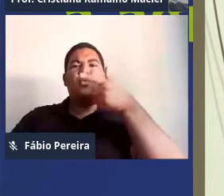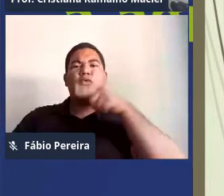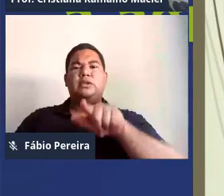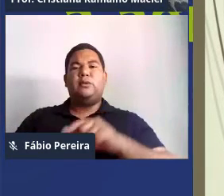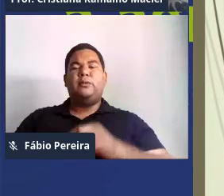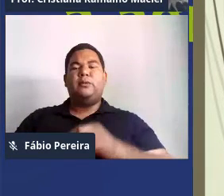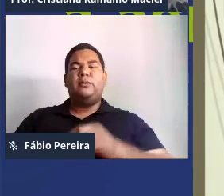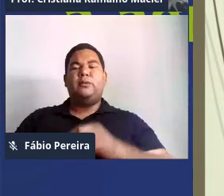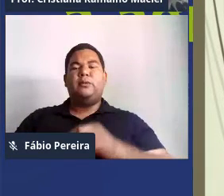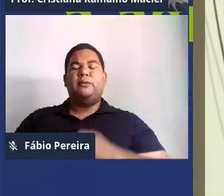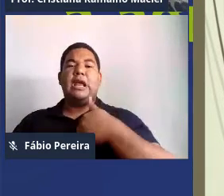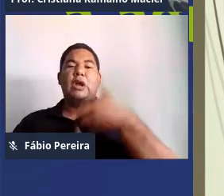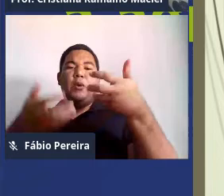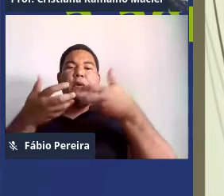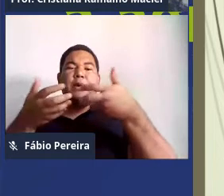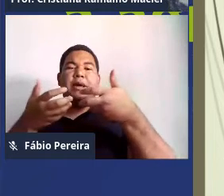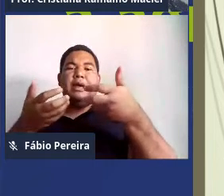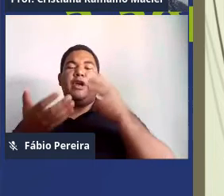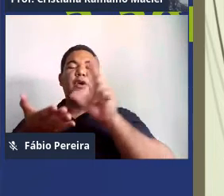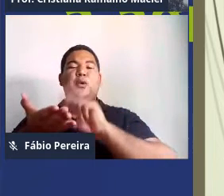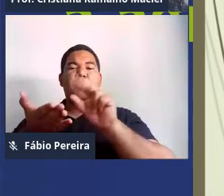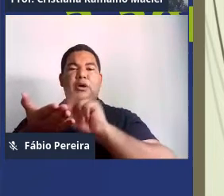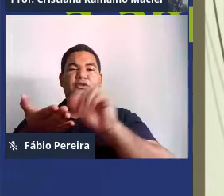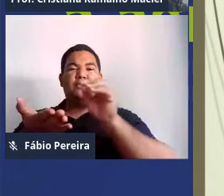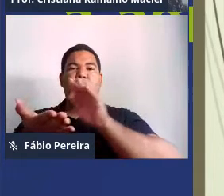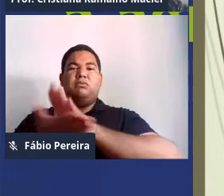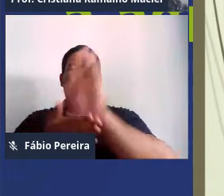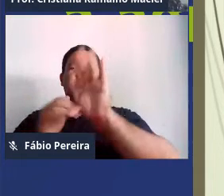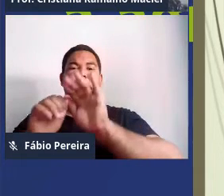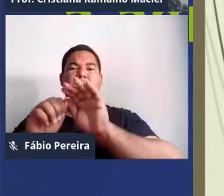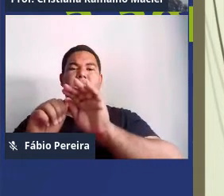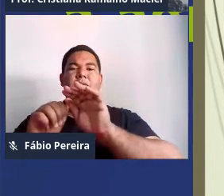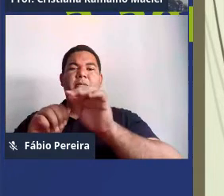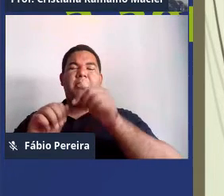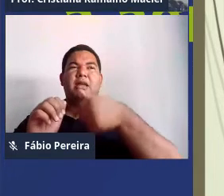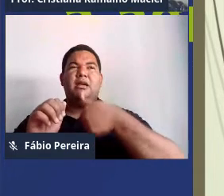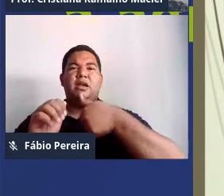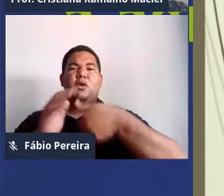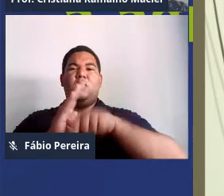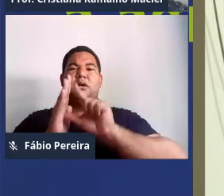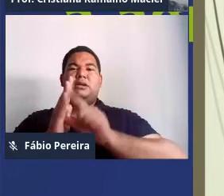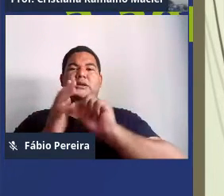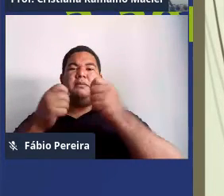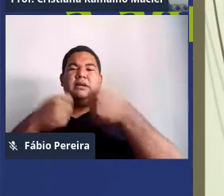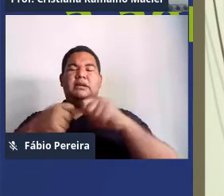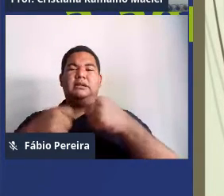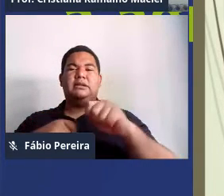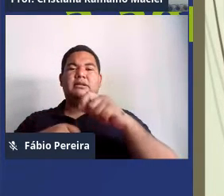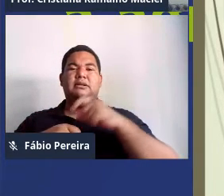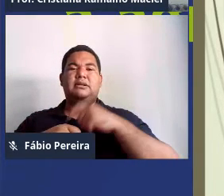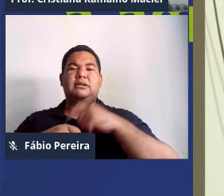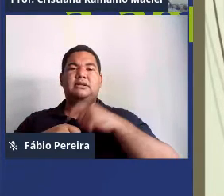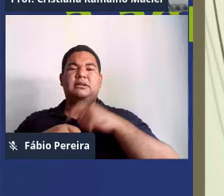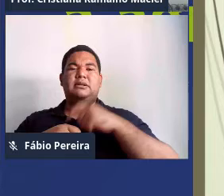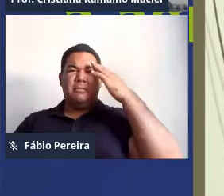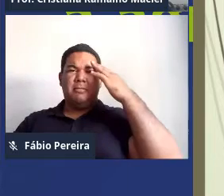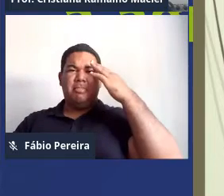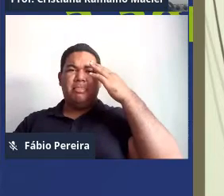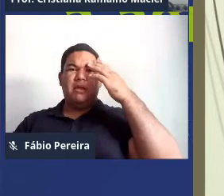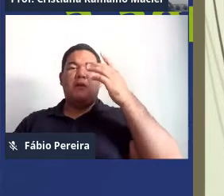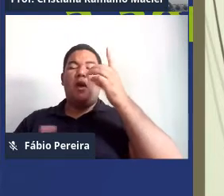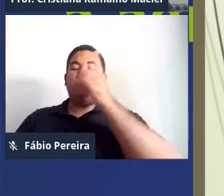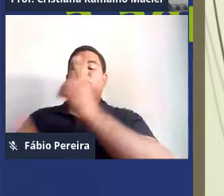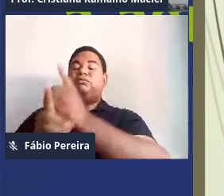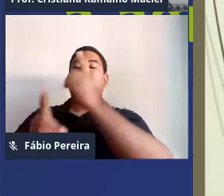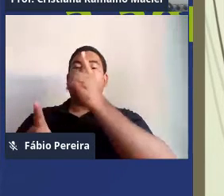publicar um artigo na área de genética, eu sou obrigada a depositar a sequência daquilo que eu descobri num banco